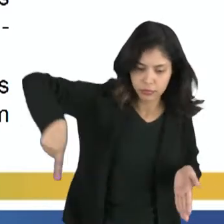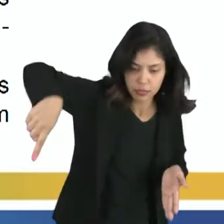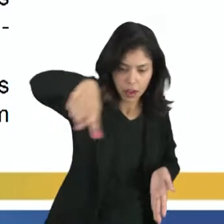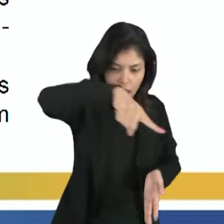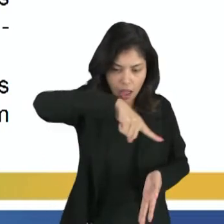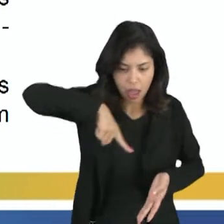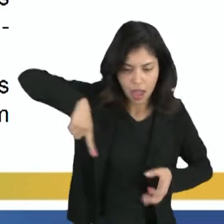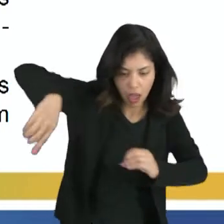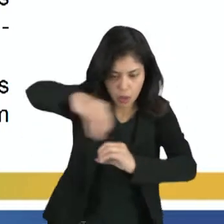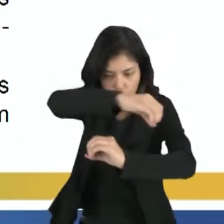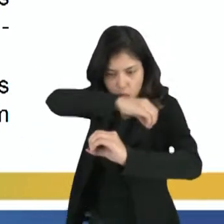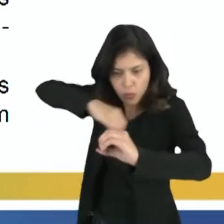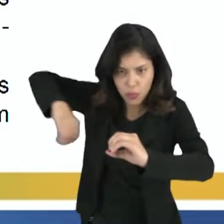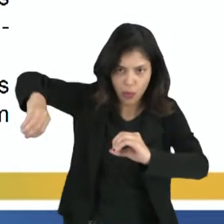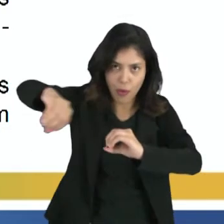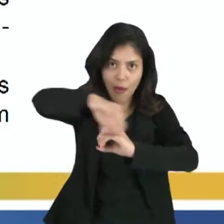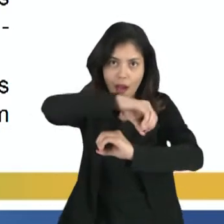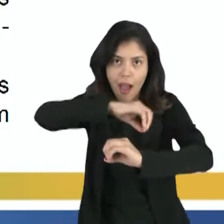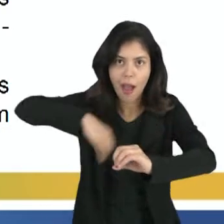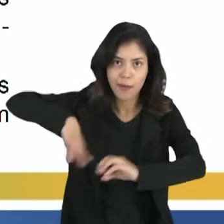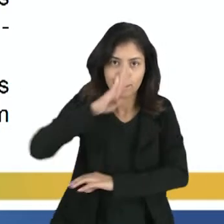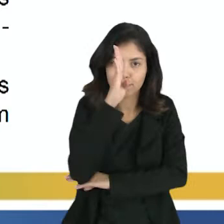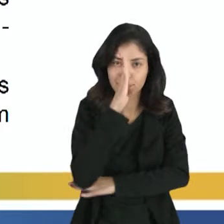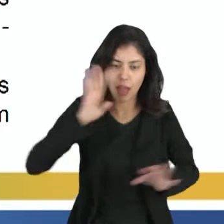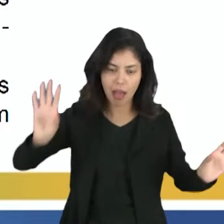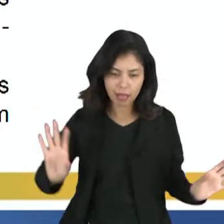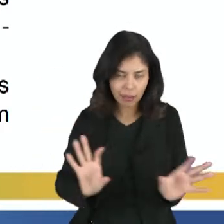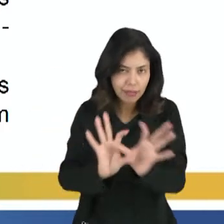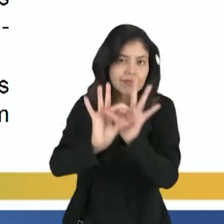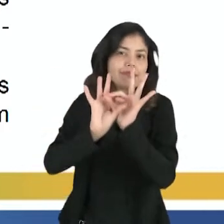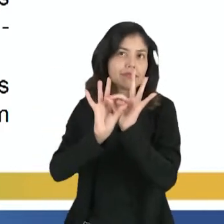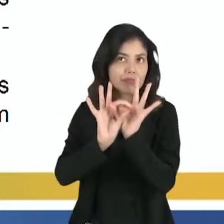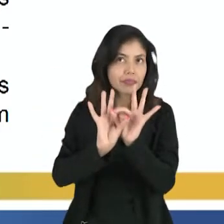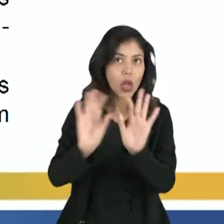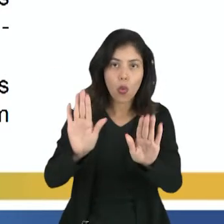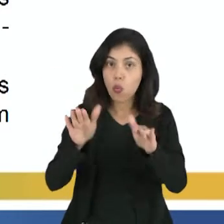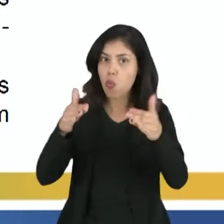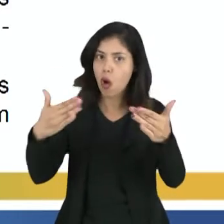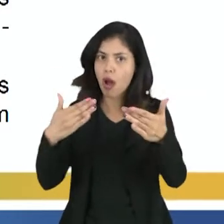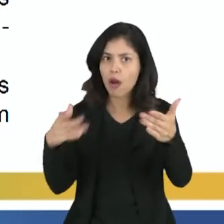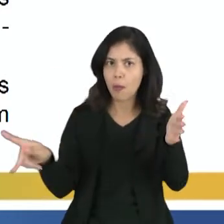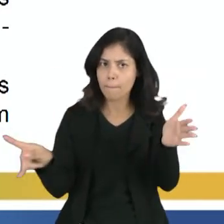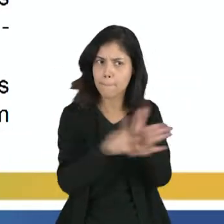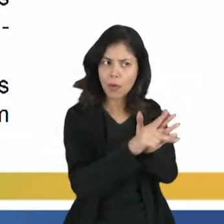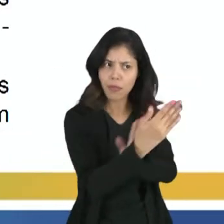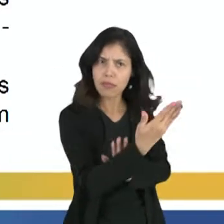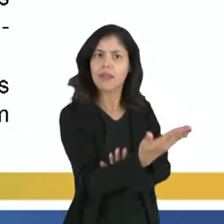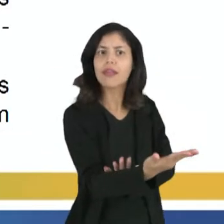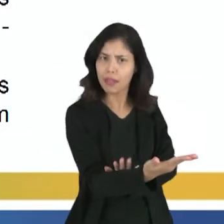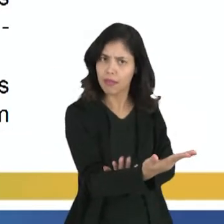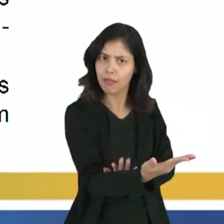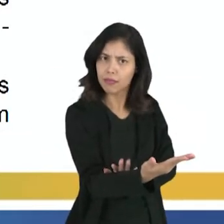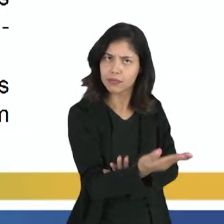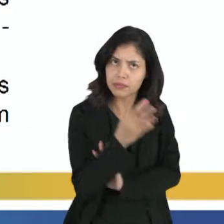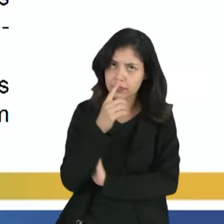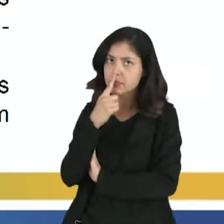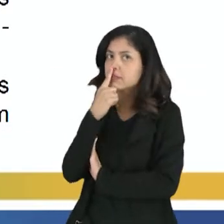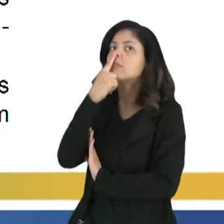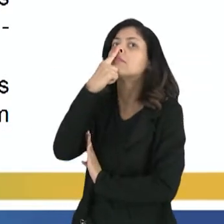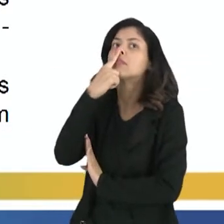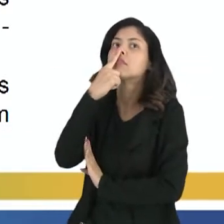neste universo de enigmas a que estamos ligados, e no qual, por vezes, nos